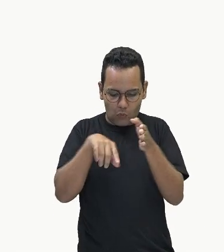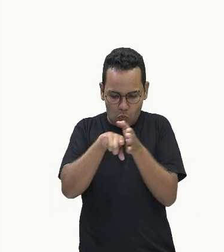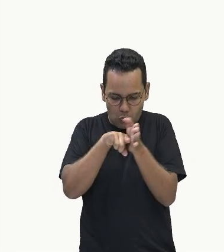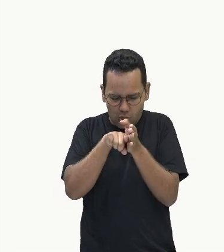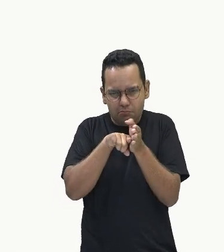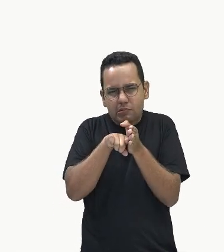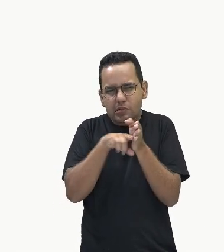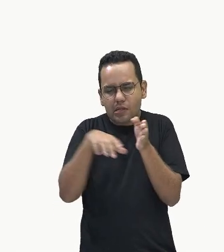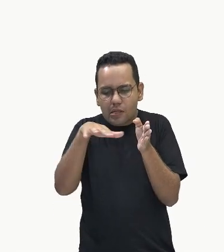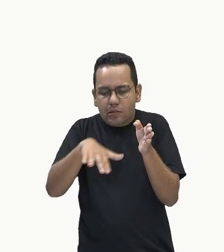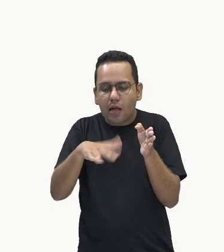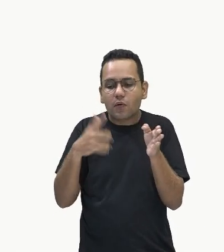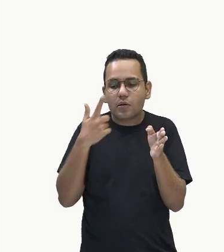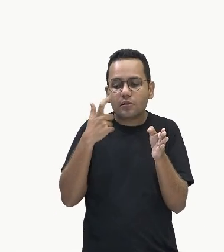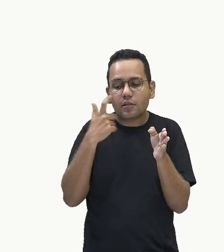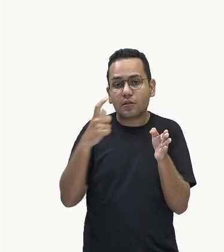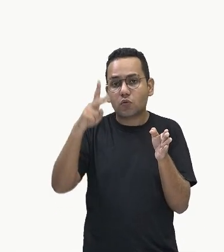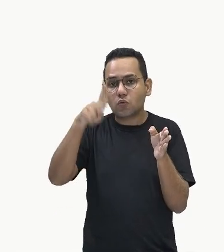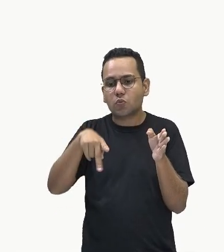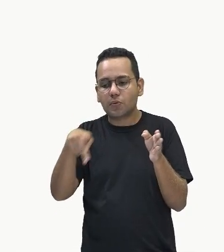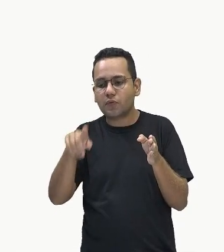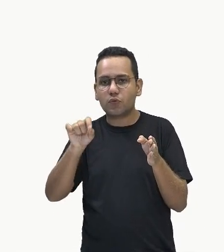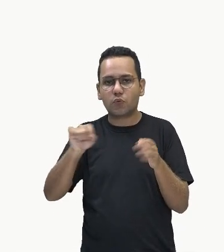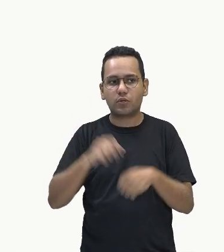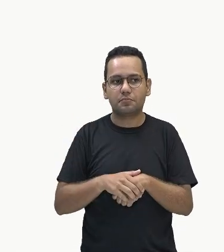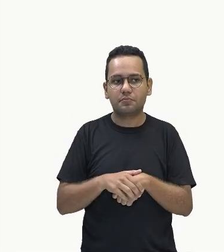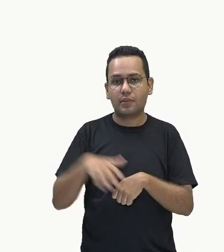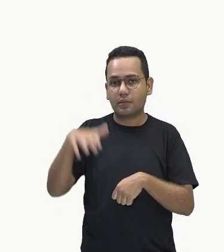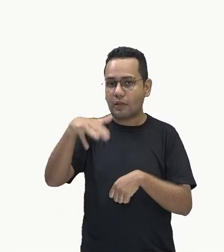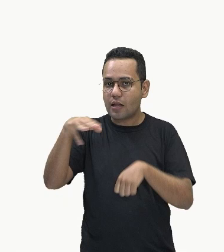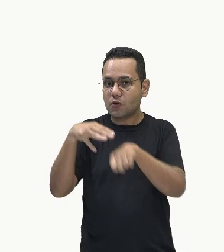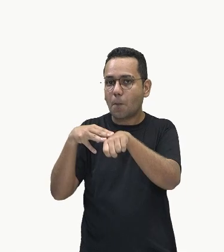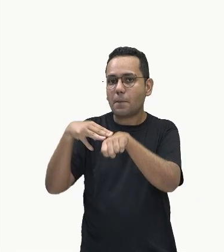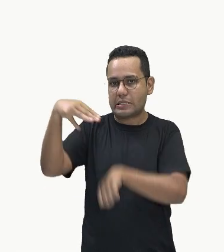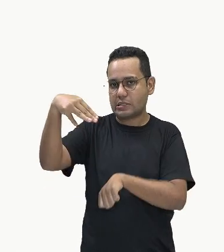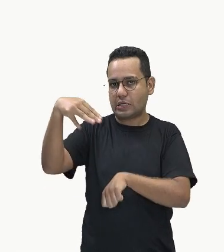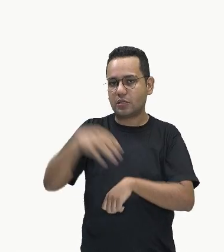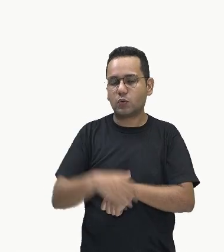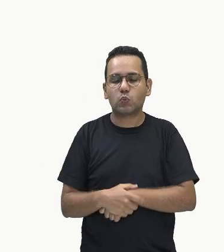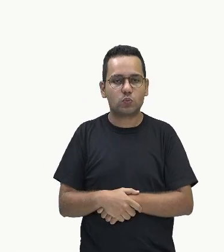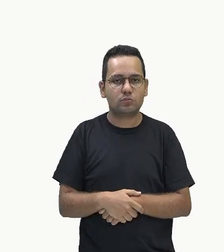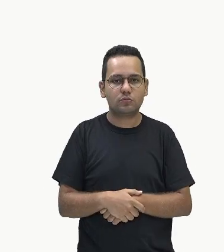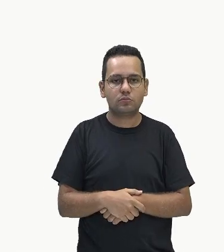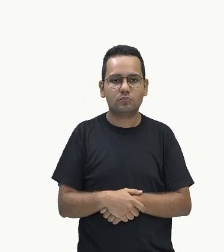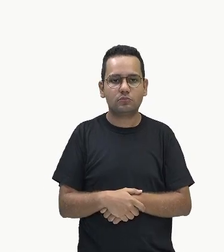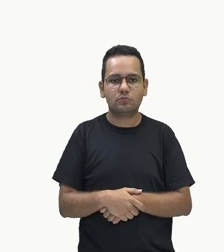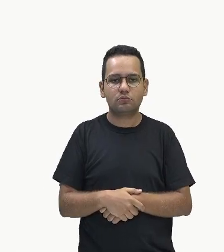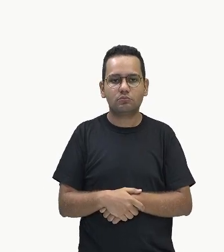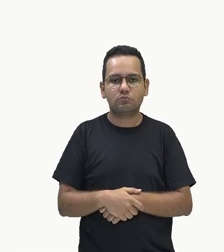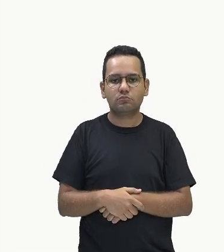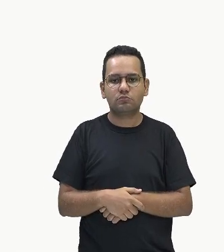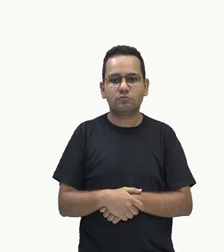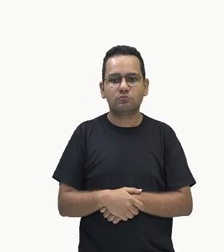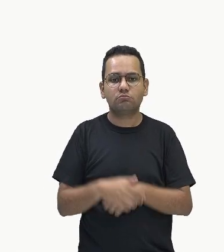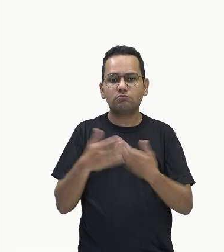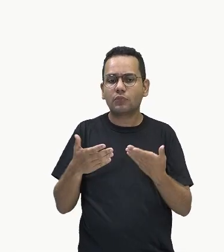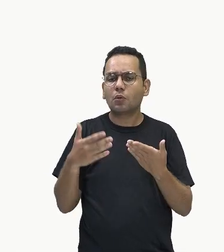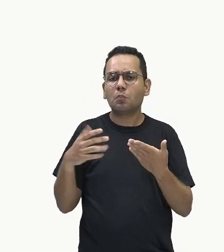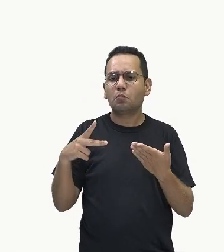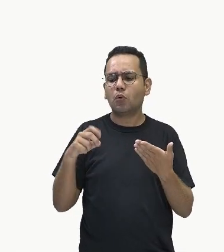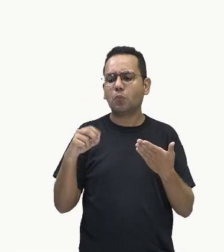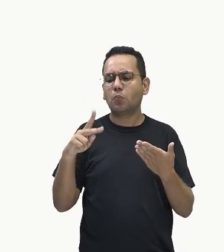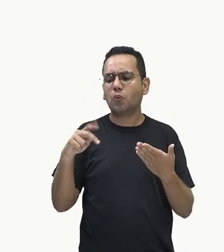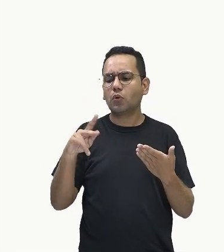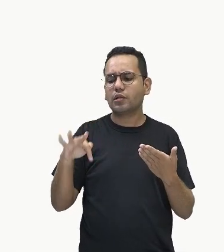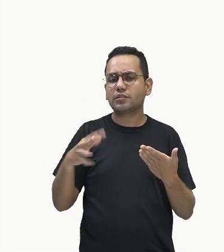de professores em fazer mestrados, por exemplo, quem será minha população? Minha população vai ser